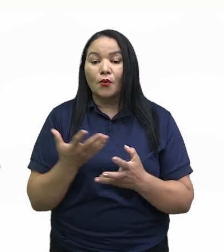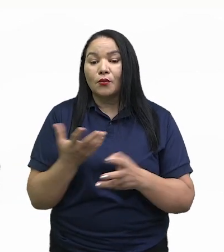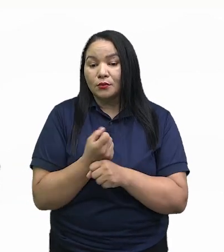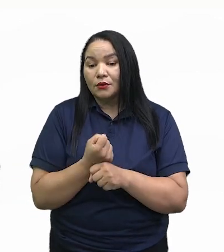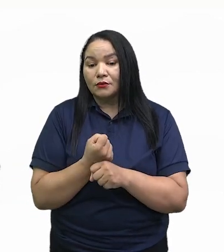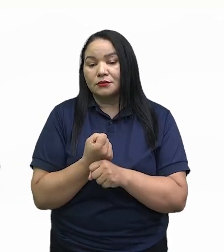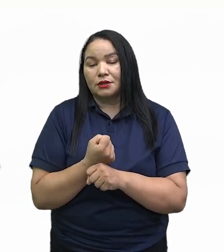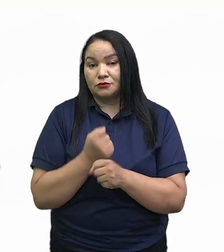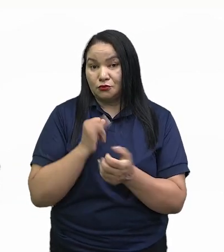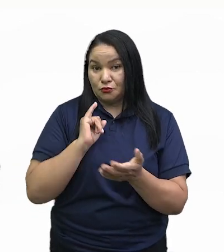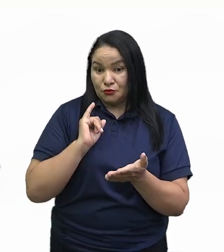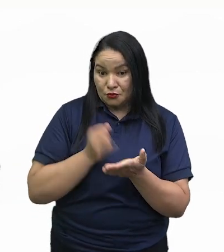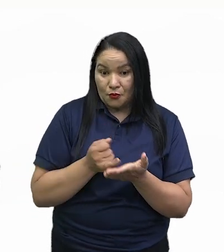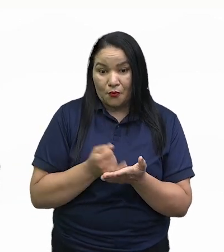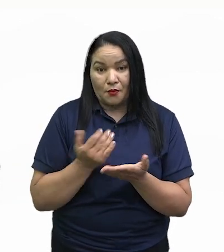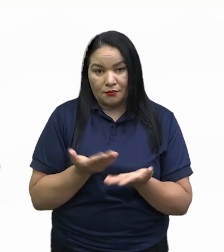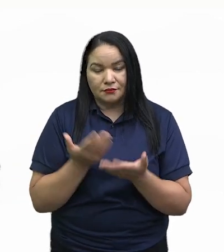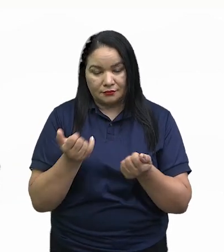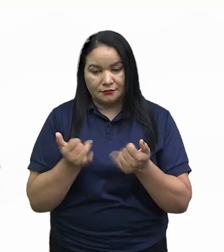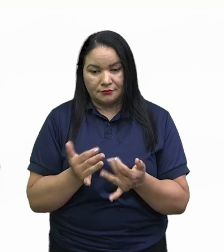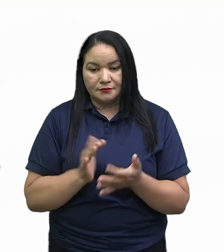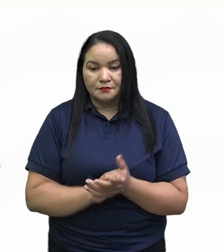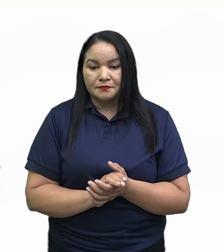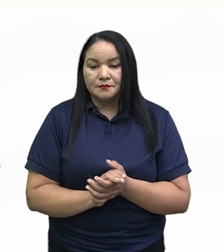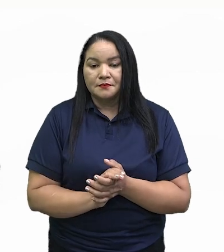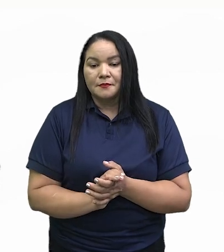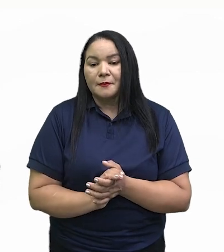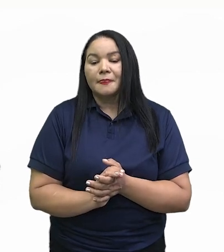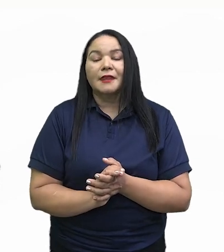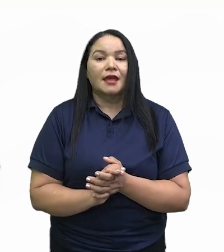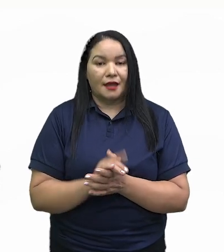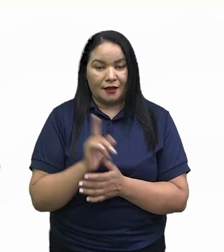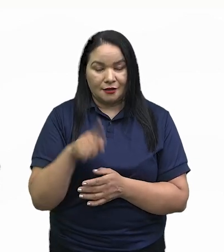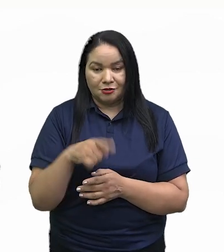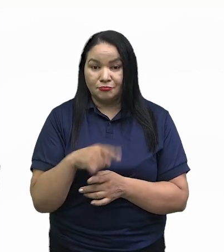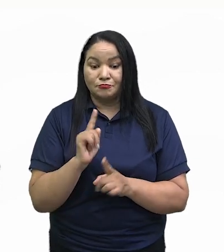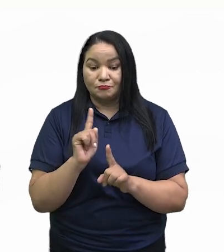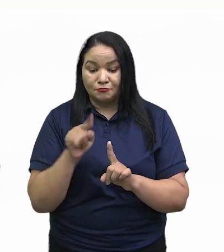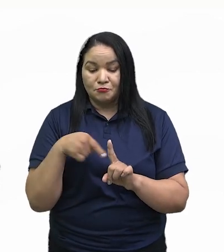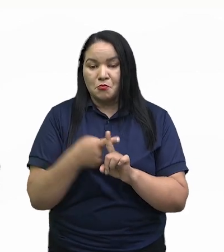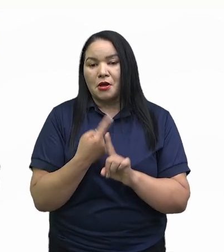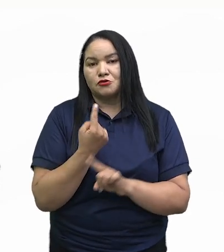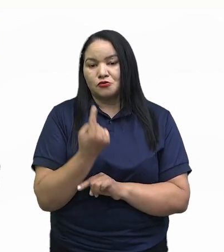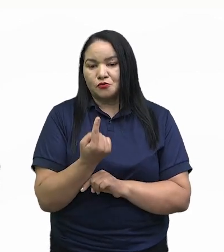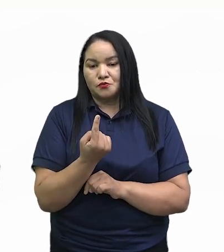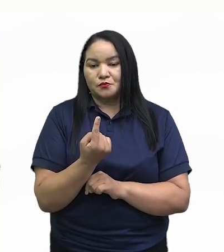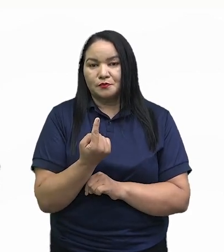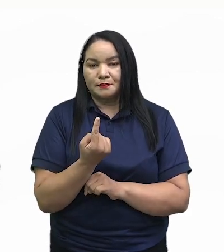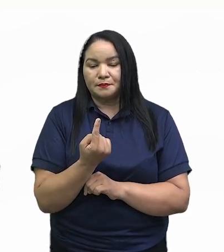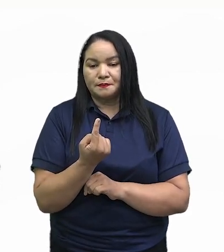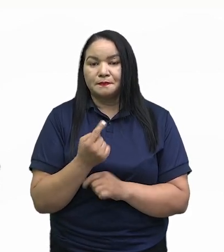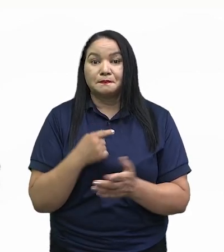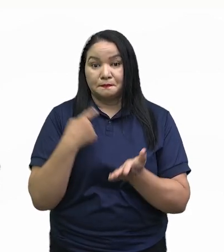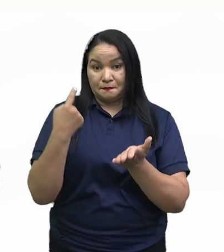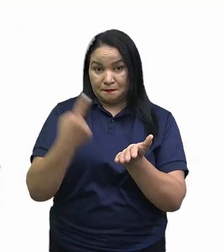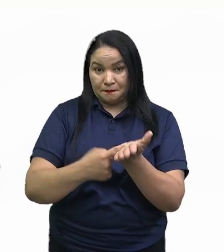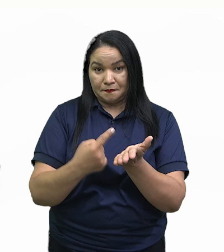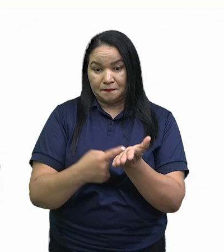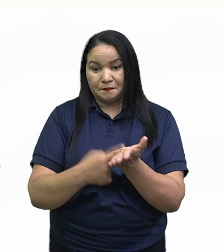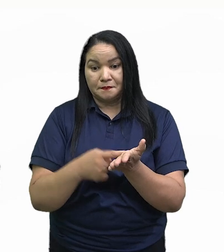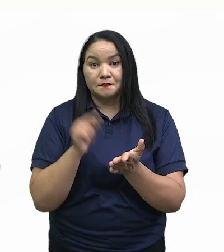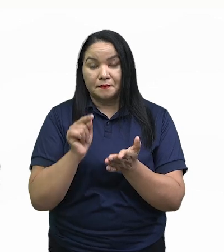os juros, que na verdade aqui nós acabamos de falar, que é esse lanche extra. E como ali ficou acertado